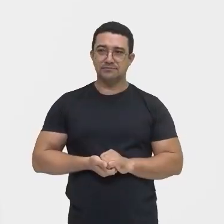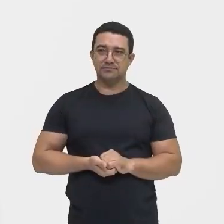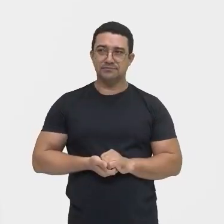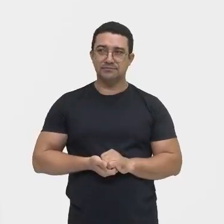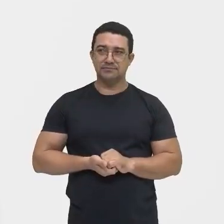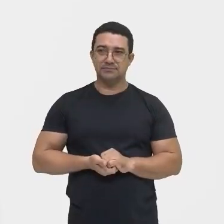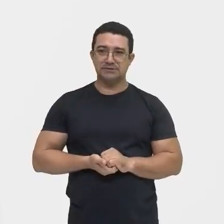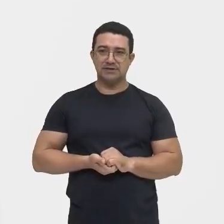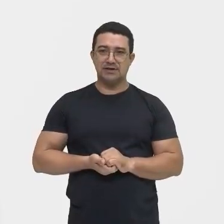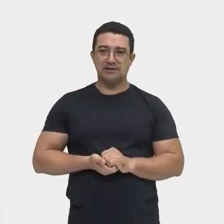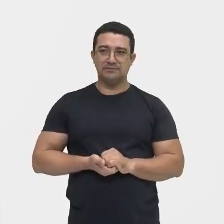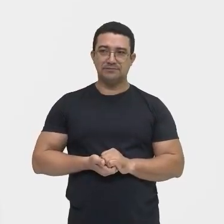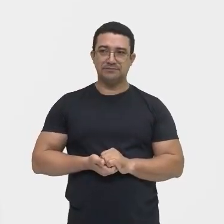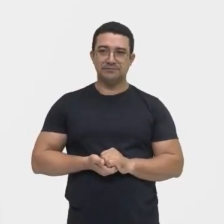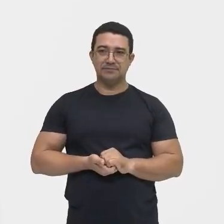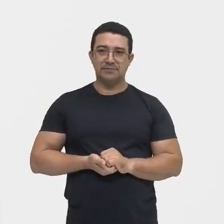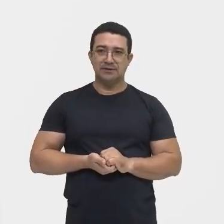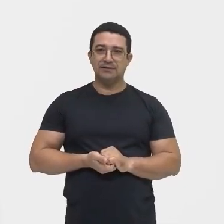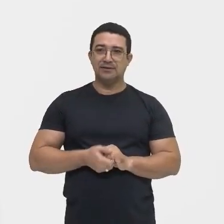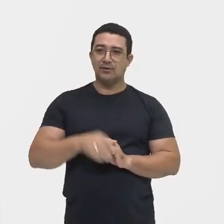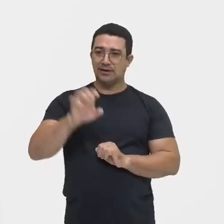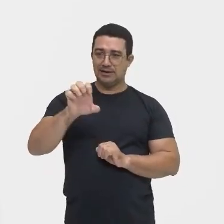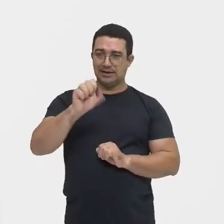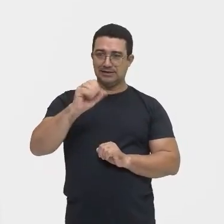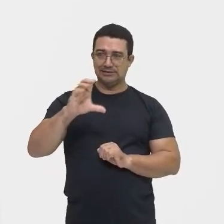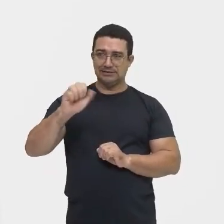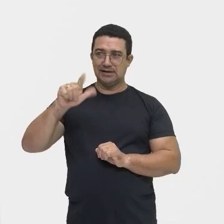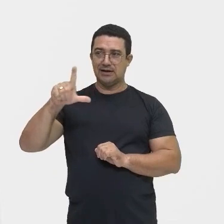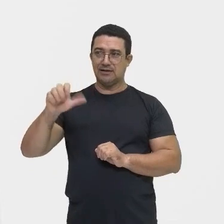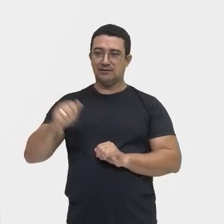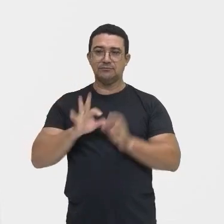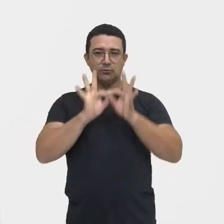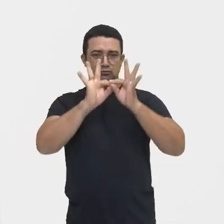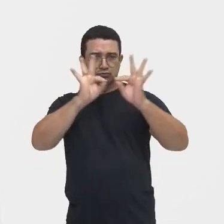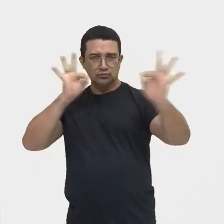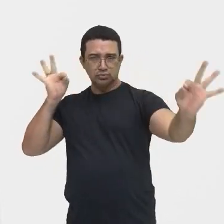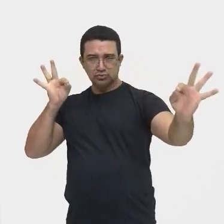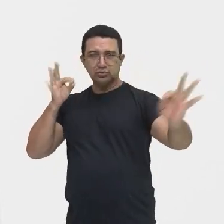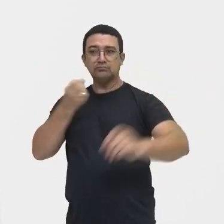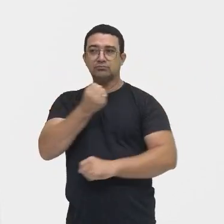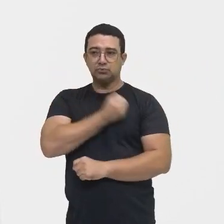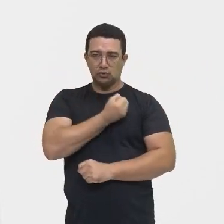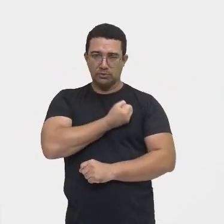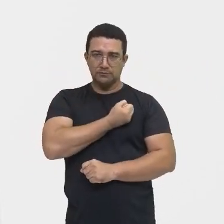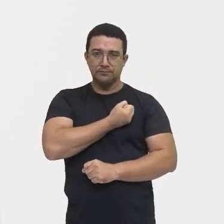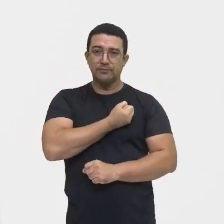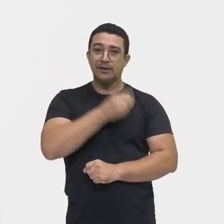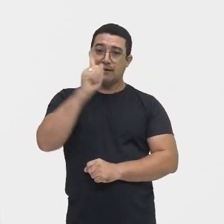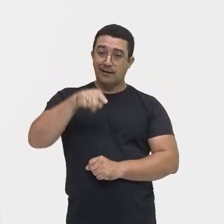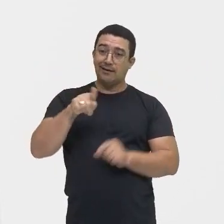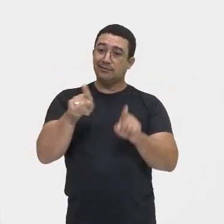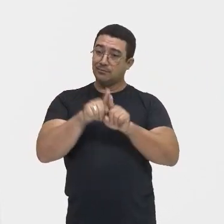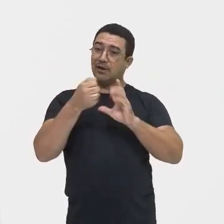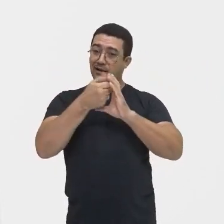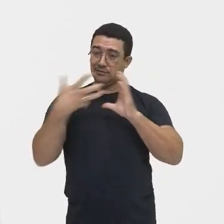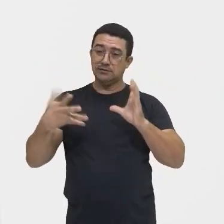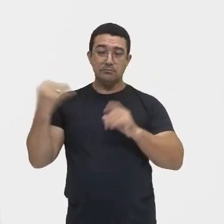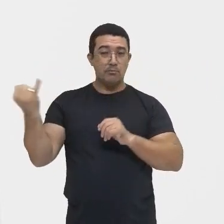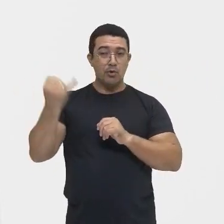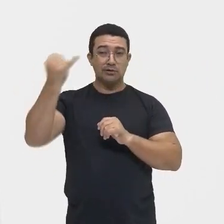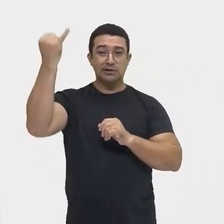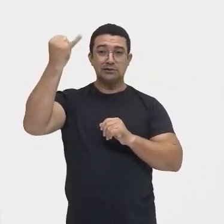certo? Olha só, turma, digo a vocês, a escala é o elemento que vai definir que